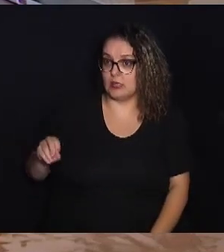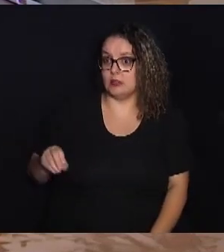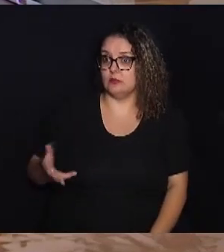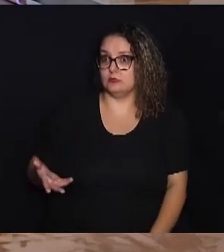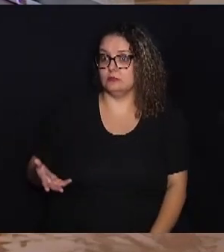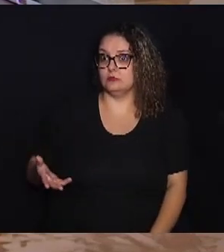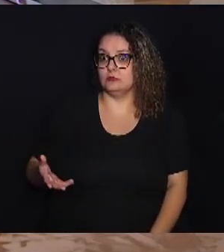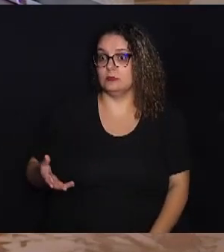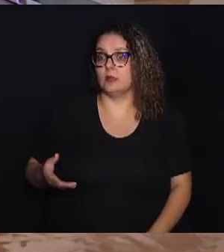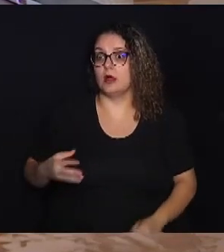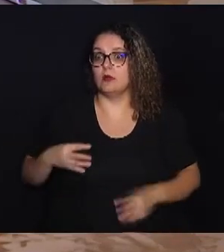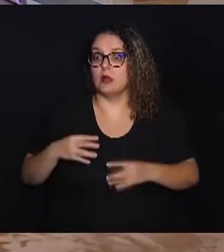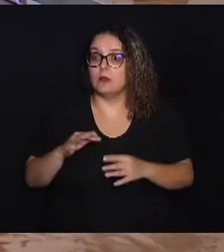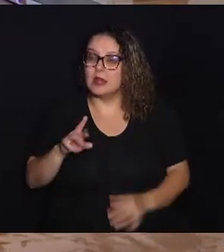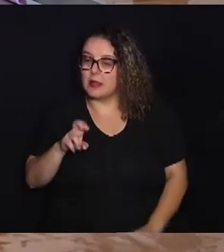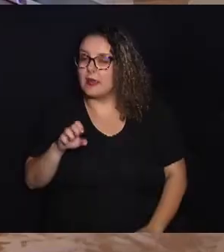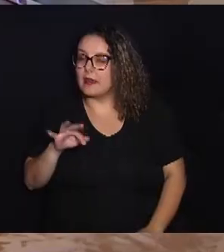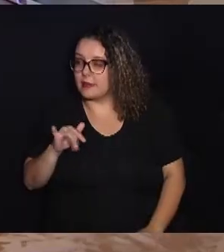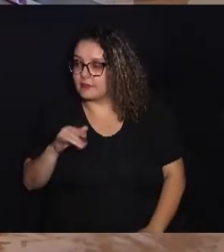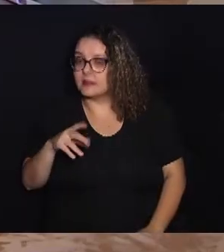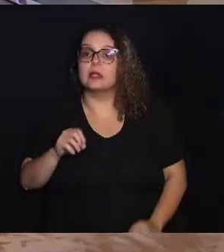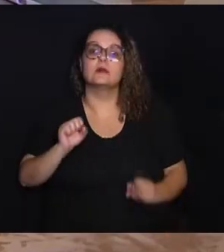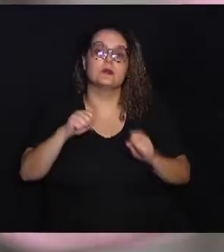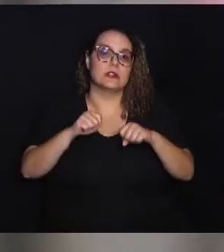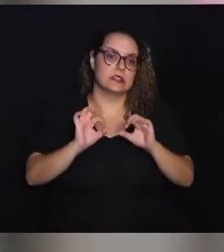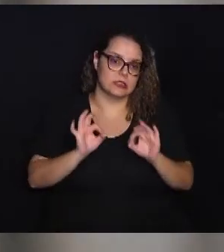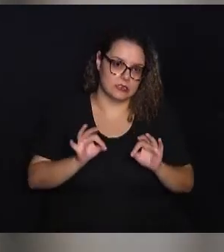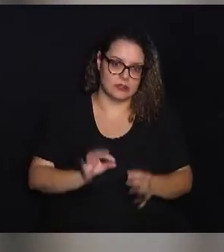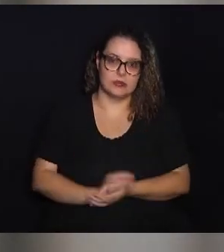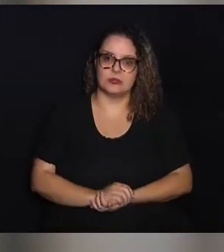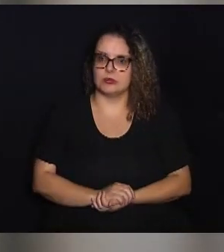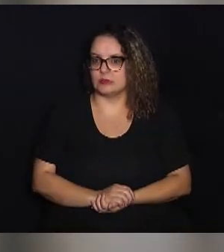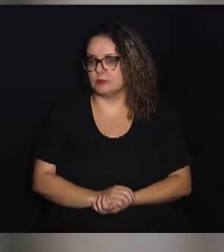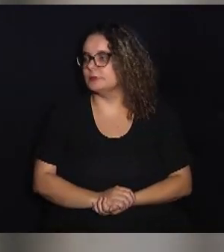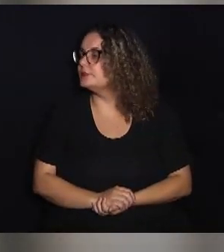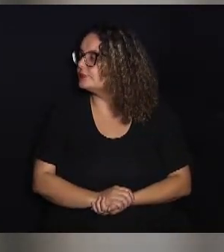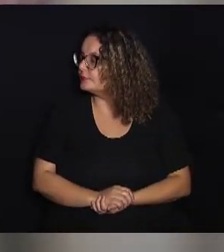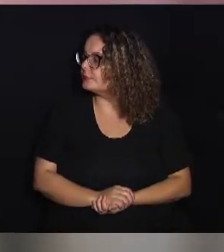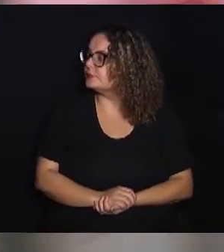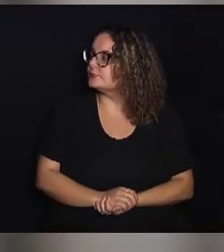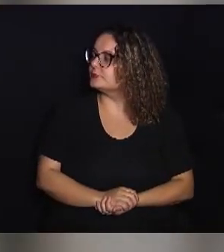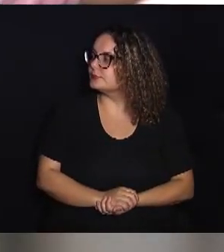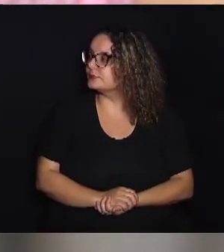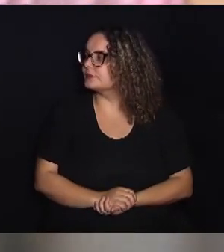Então, ó, ela já tá ficando mais bonita, bem mais maleável. Isso.